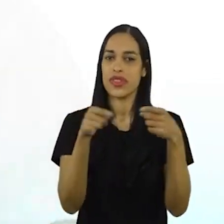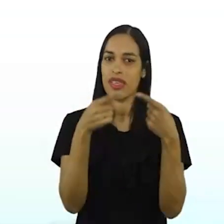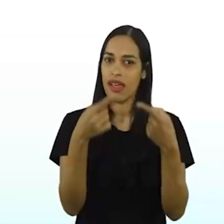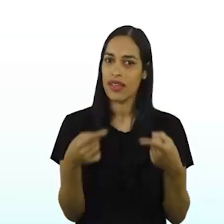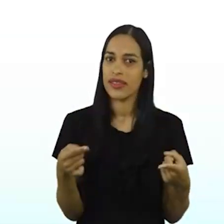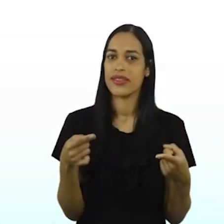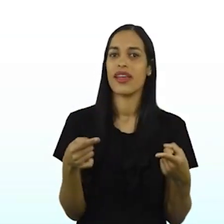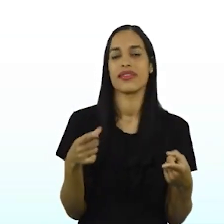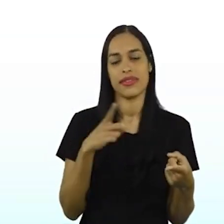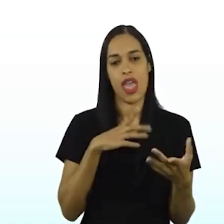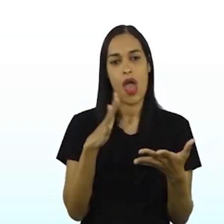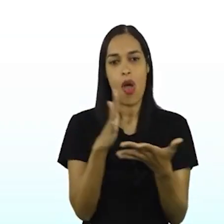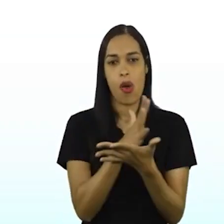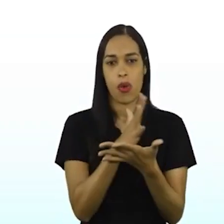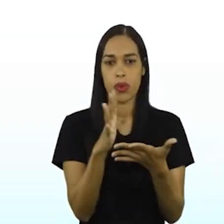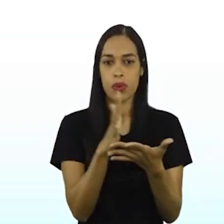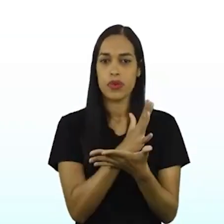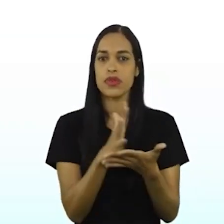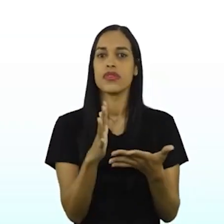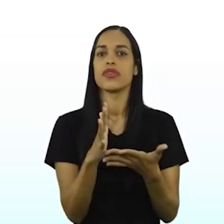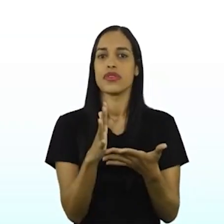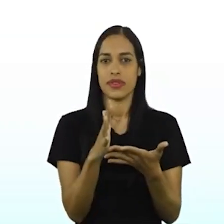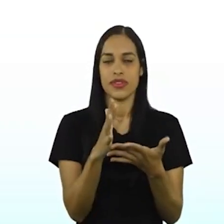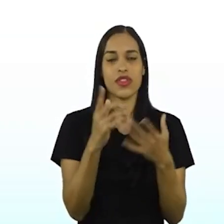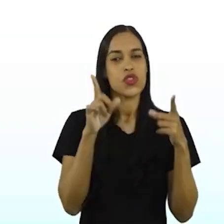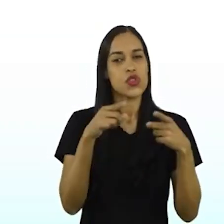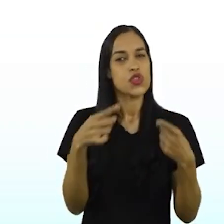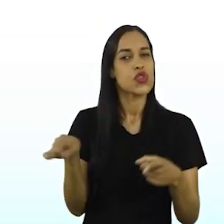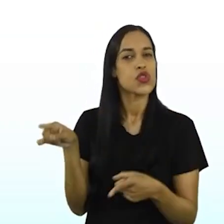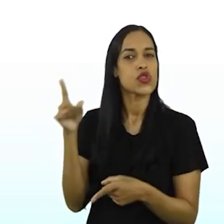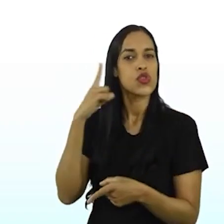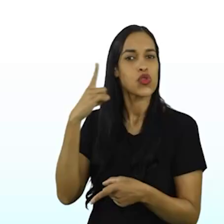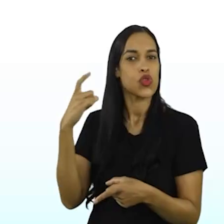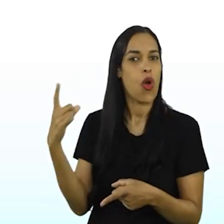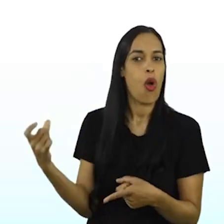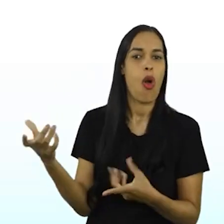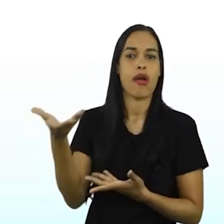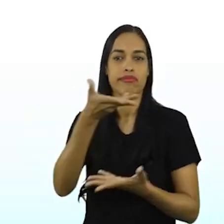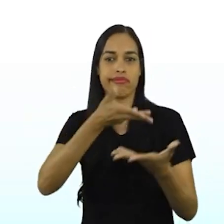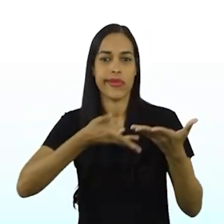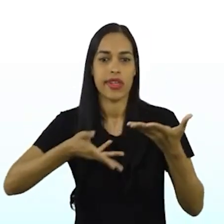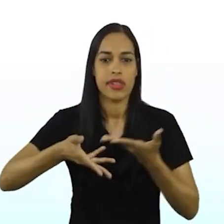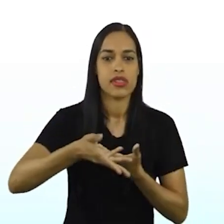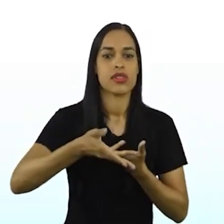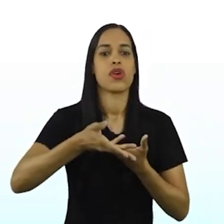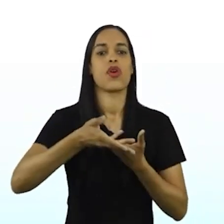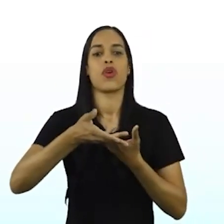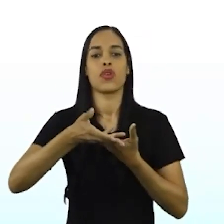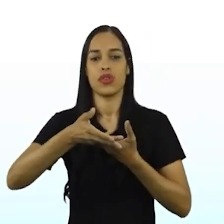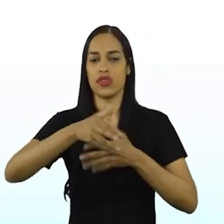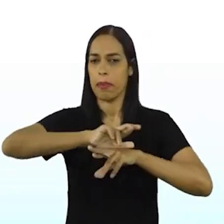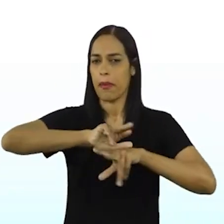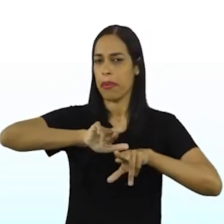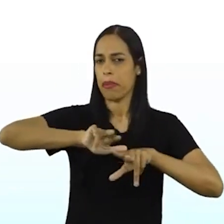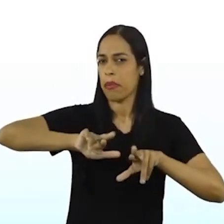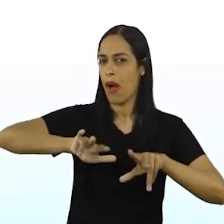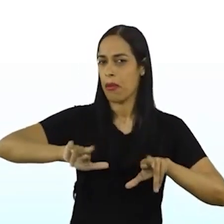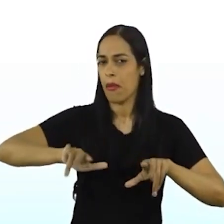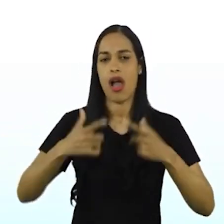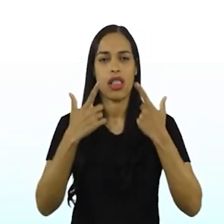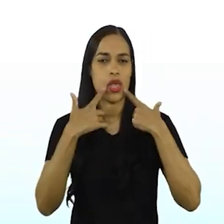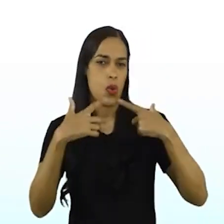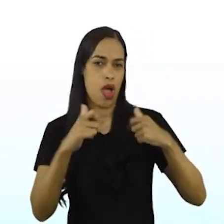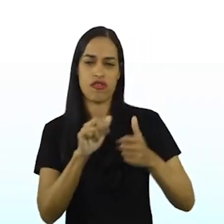Musicalidade. Então, existem figuras de linguagem, as chamadas figuras de som. Aliterações, assonâncias, paronomásia, a